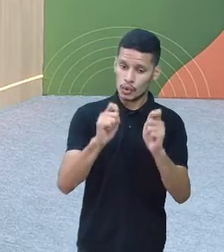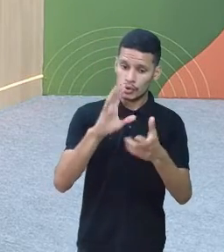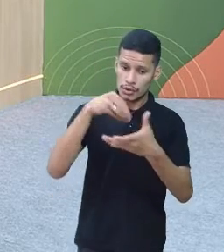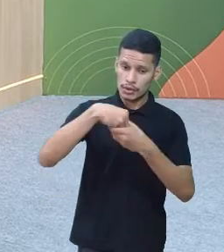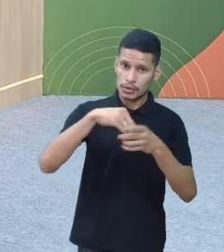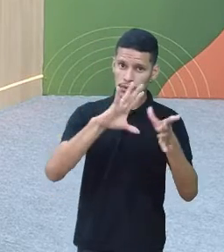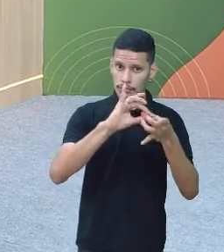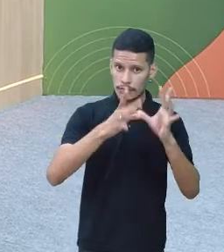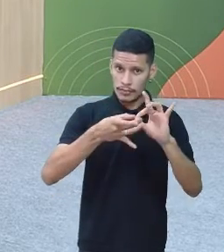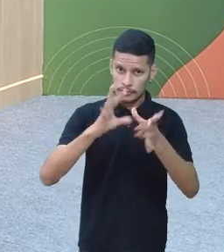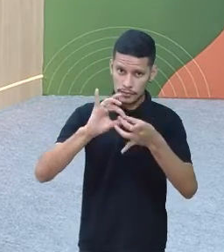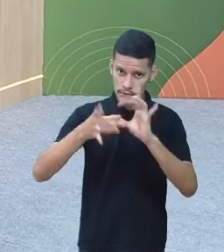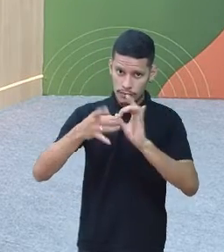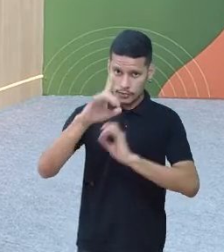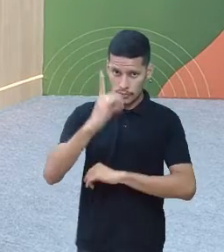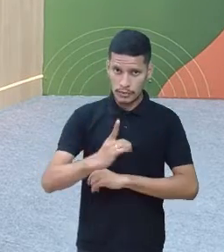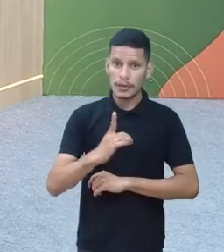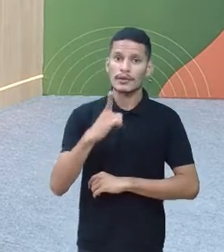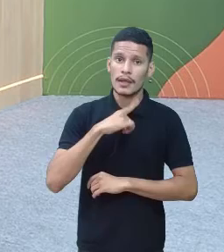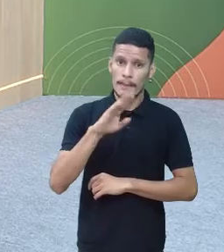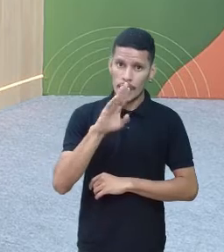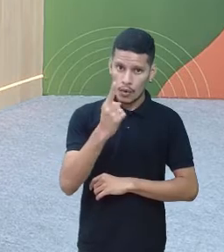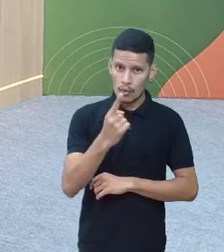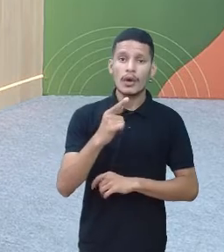tem que ser B1 e ainda ele vai vendado.